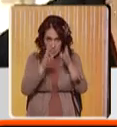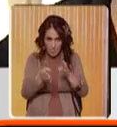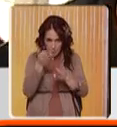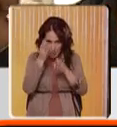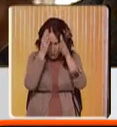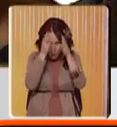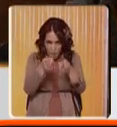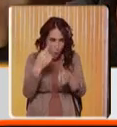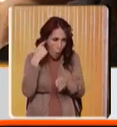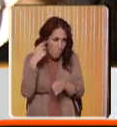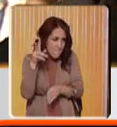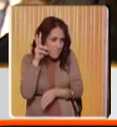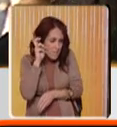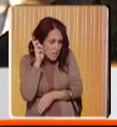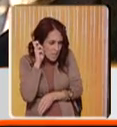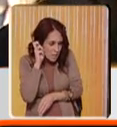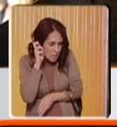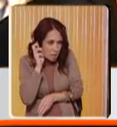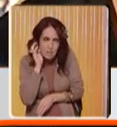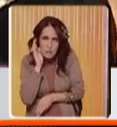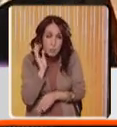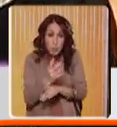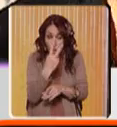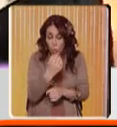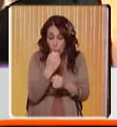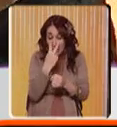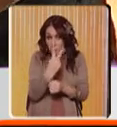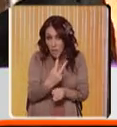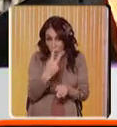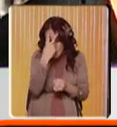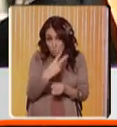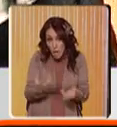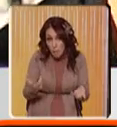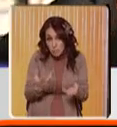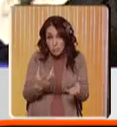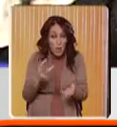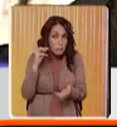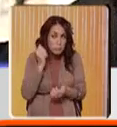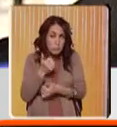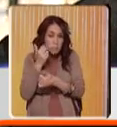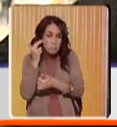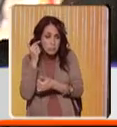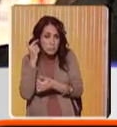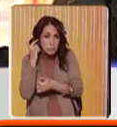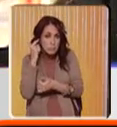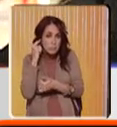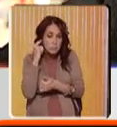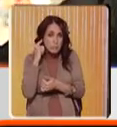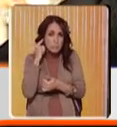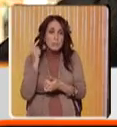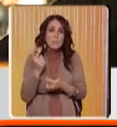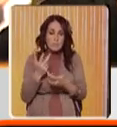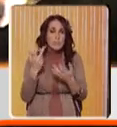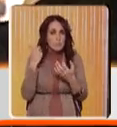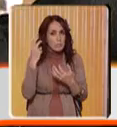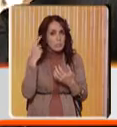mais na audição, visto que não veem, através da audição é que